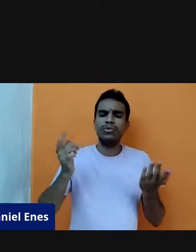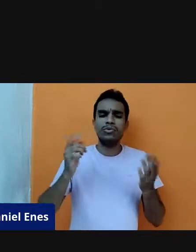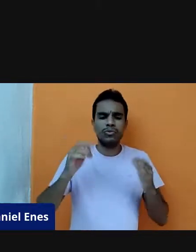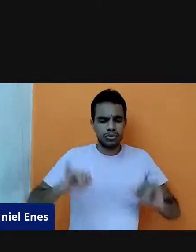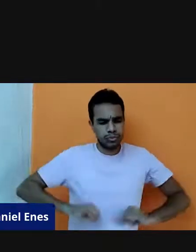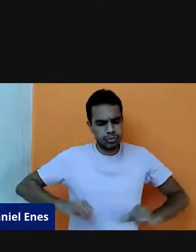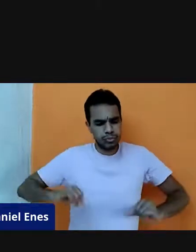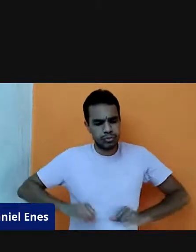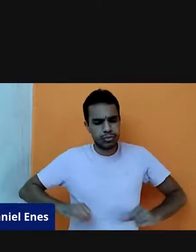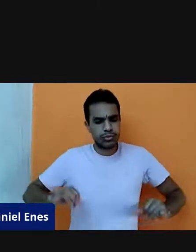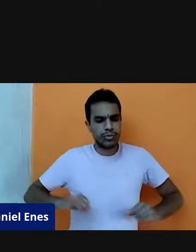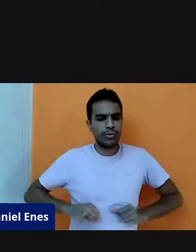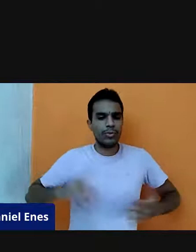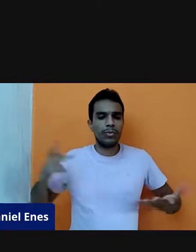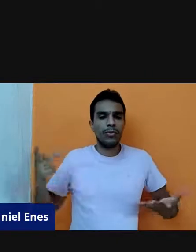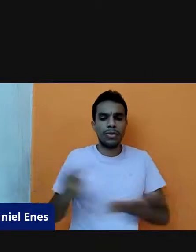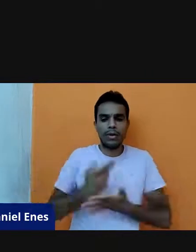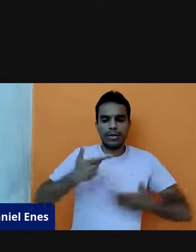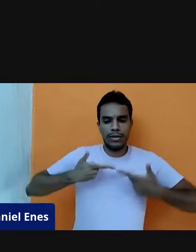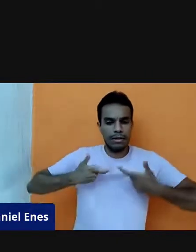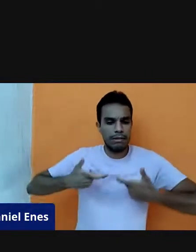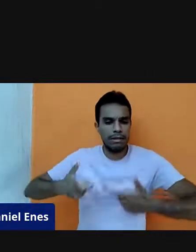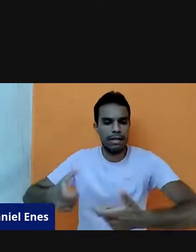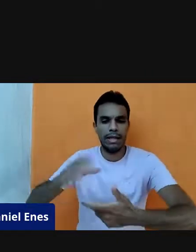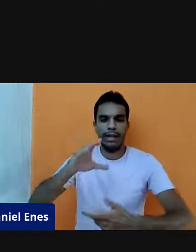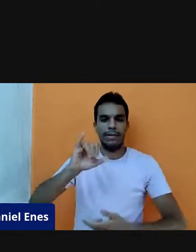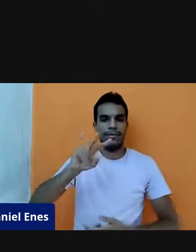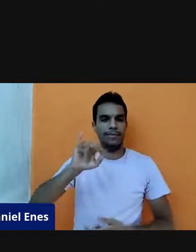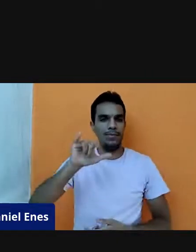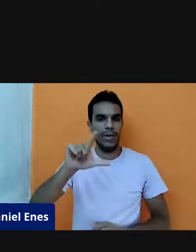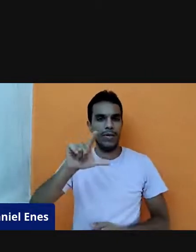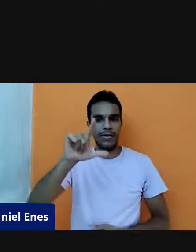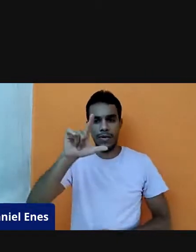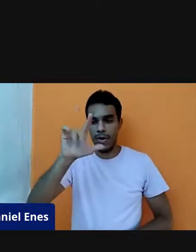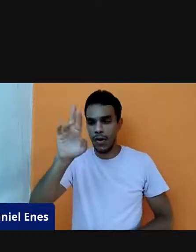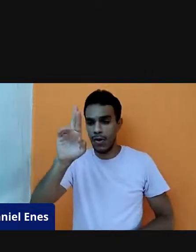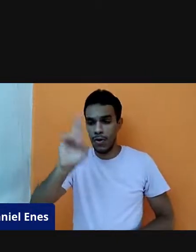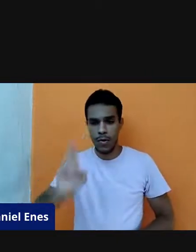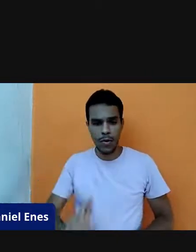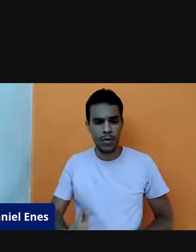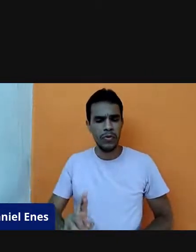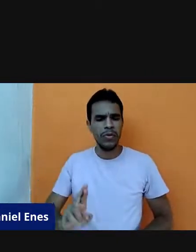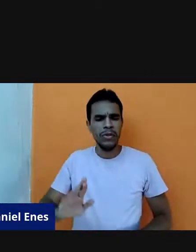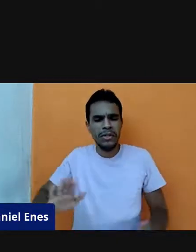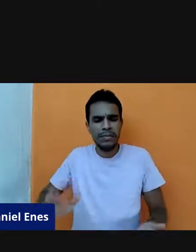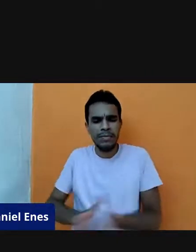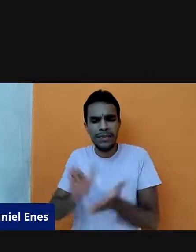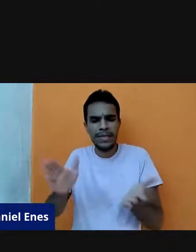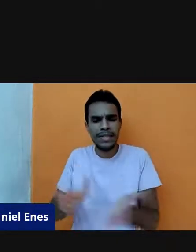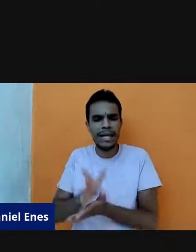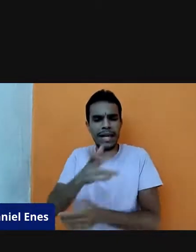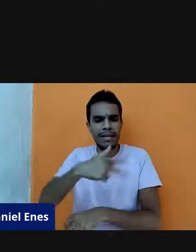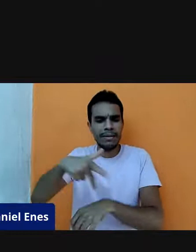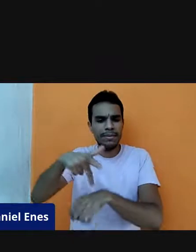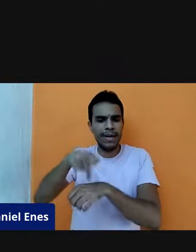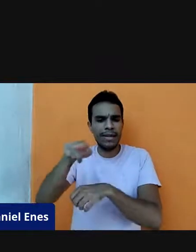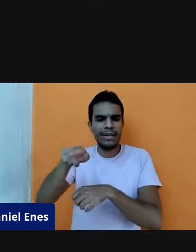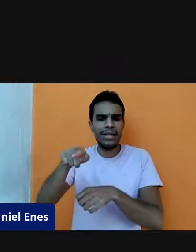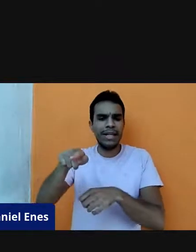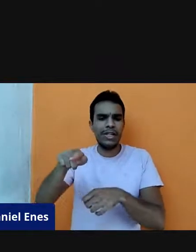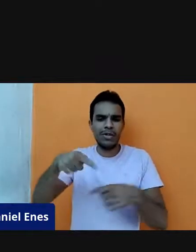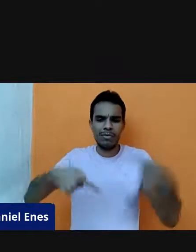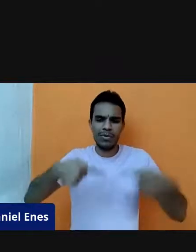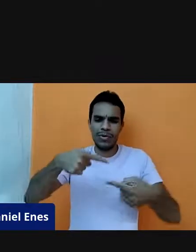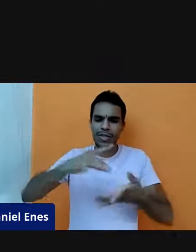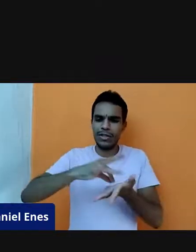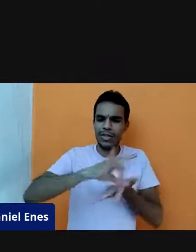Civil Russa e da extrema miséria que havia no país naquele período, né, essa política antissemita. Então, eles resolveram vir